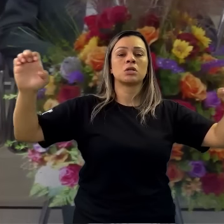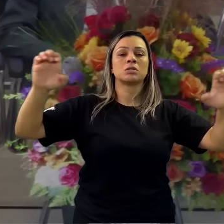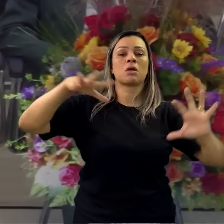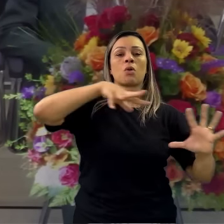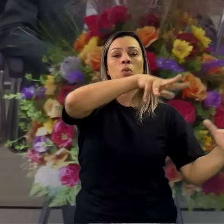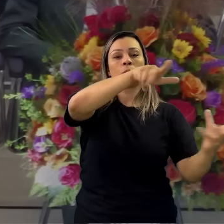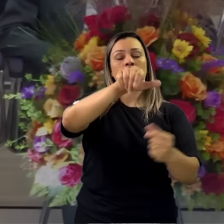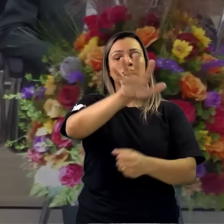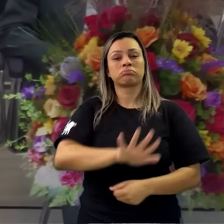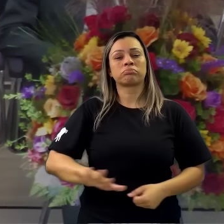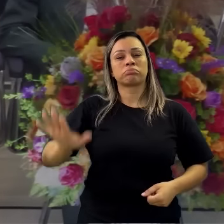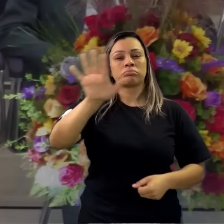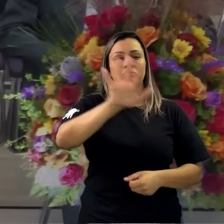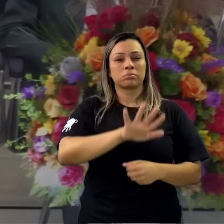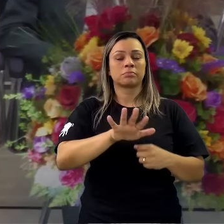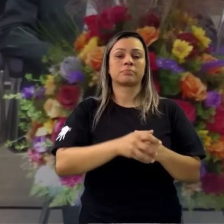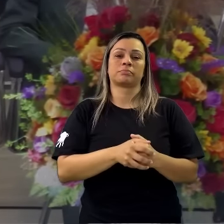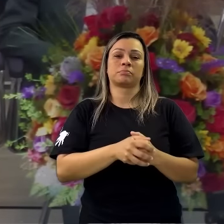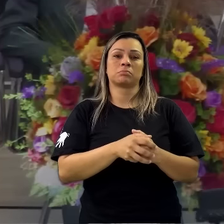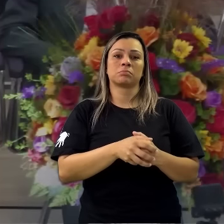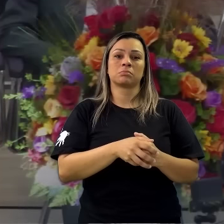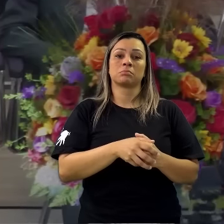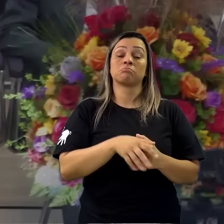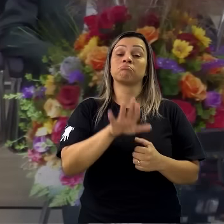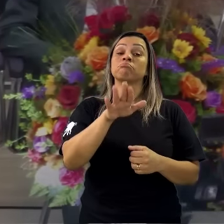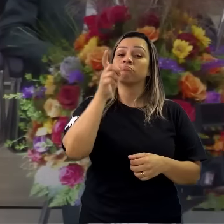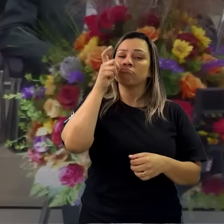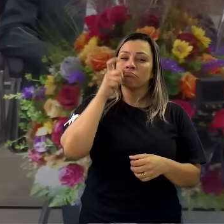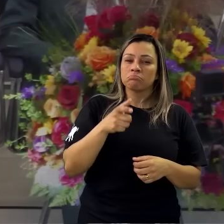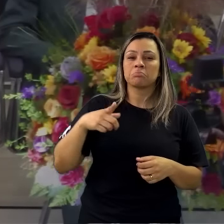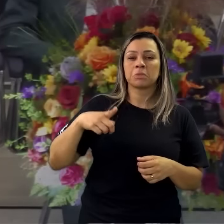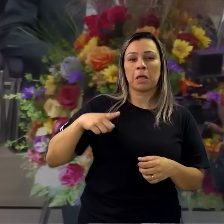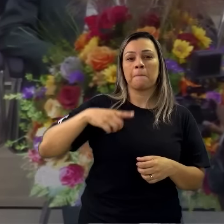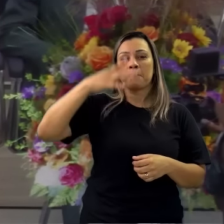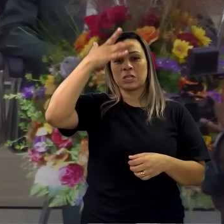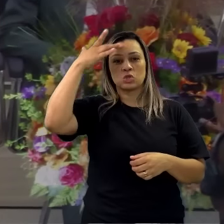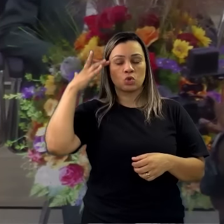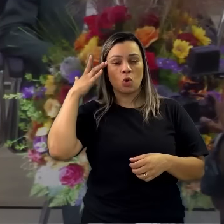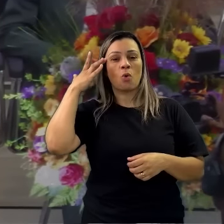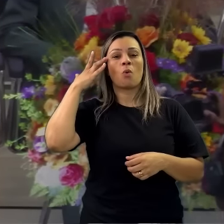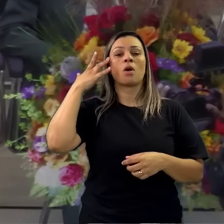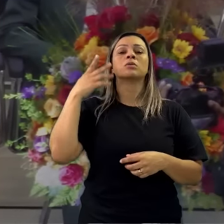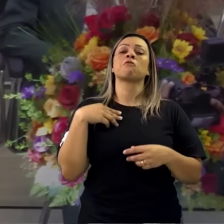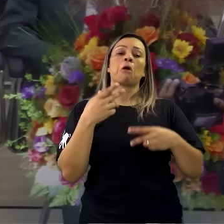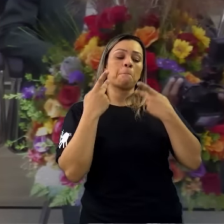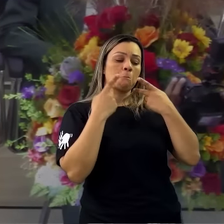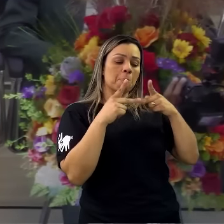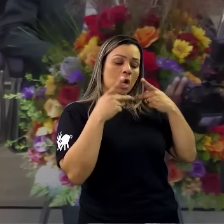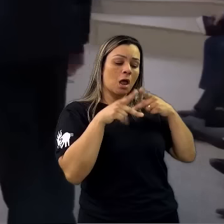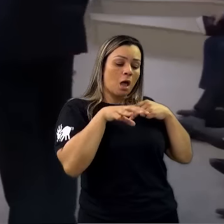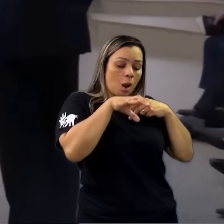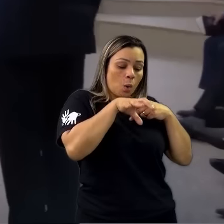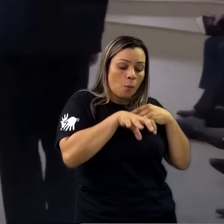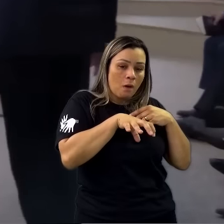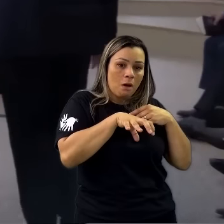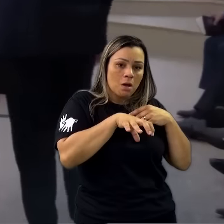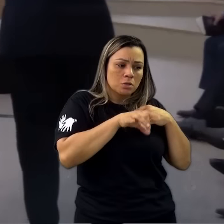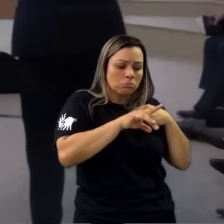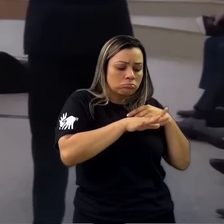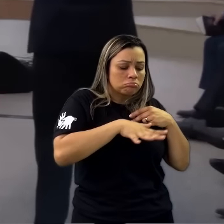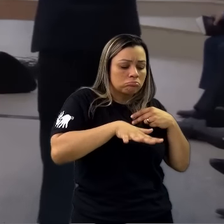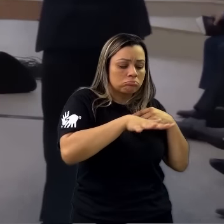gente que nunca vai sair de Jerusalém por que pastor porque Deus chamou para ficar em Jerusalém tem gente que Deus